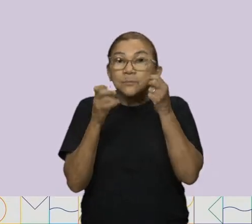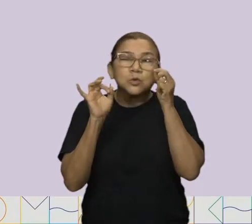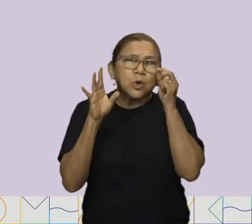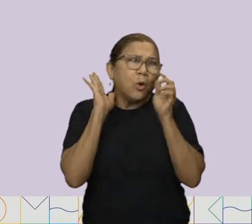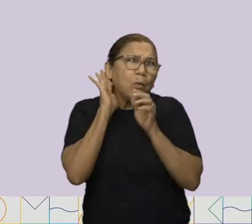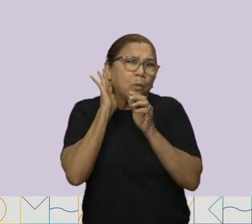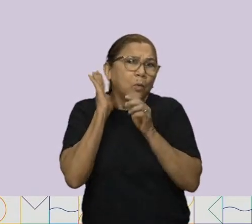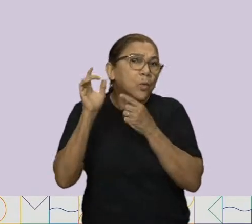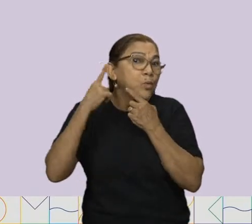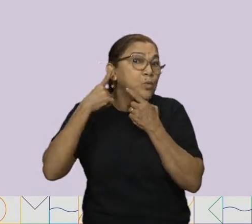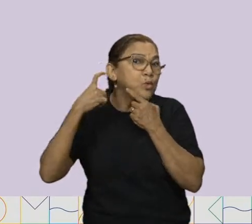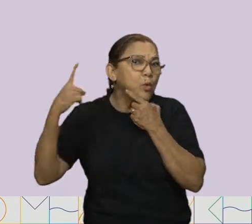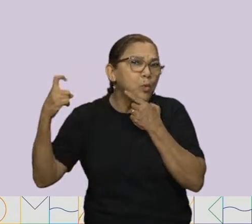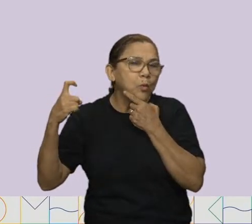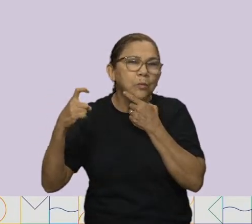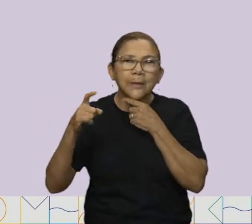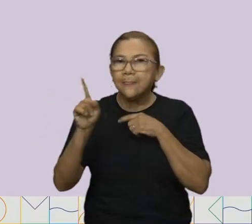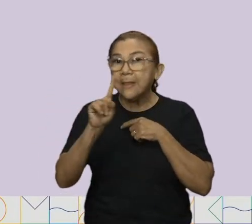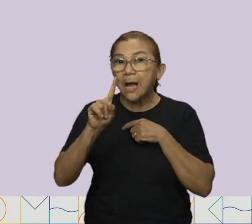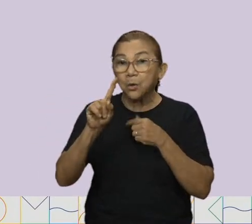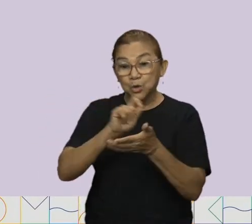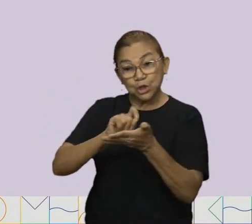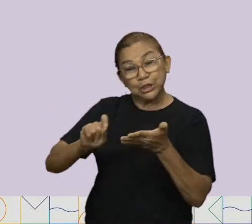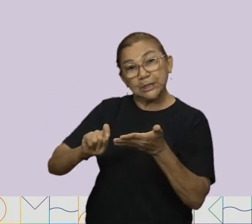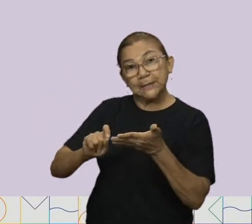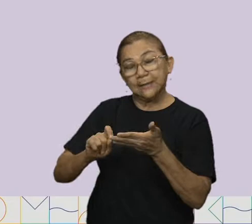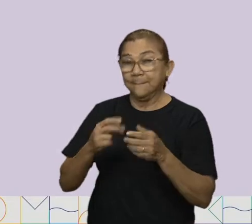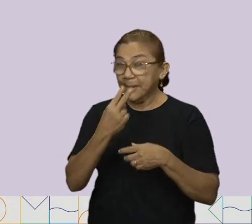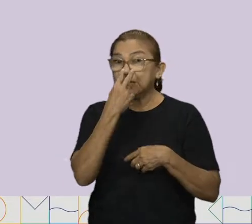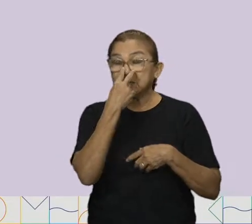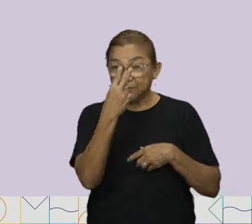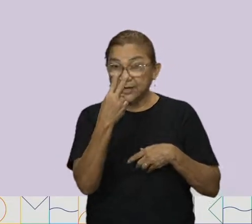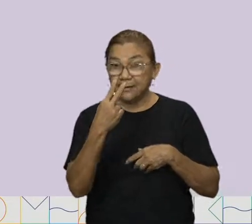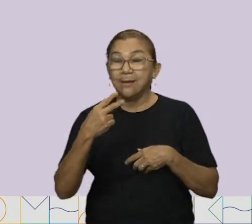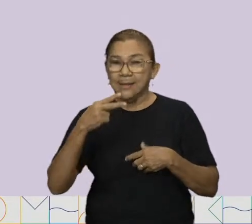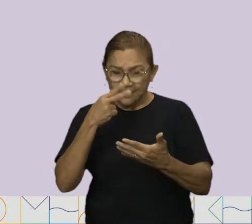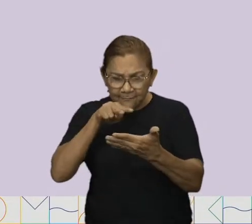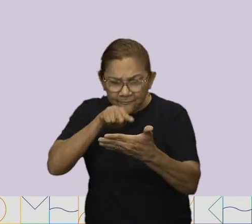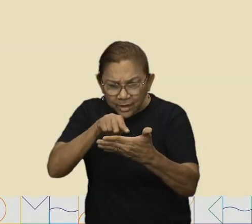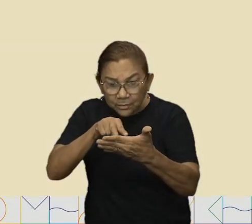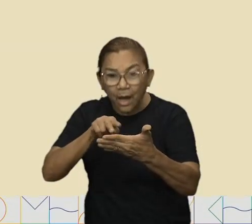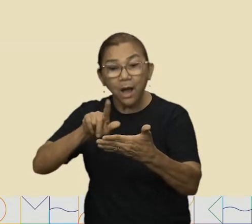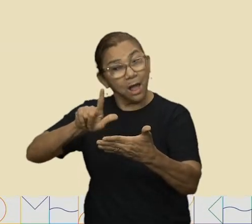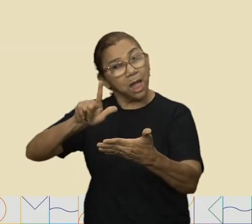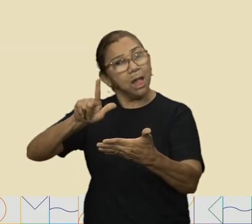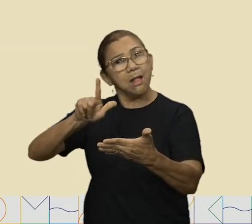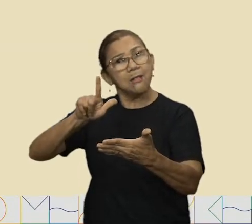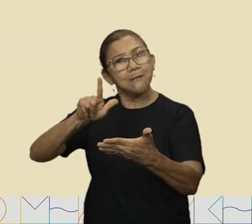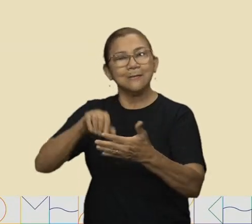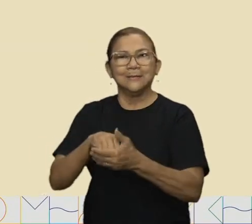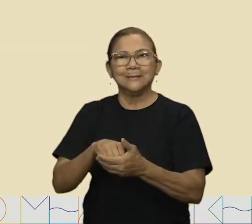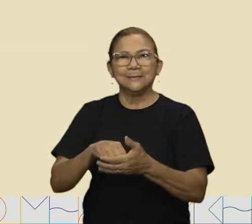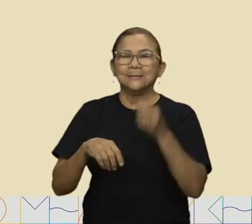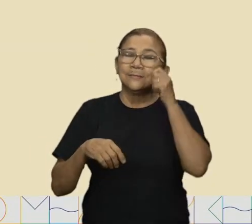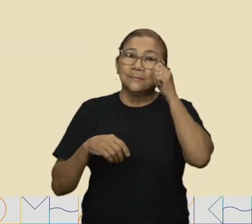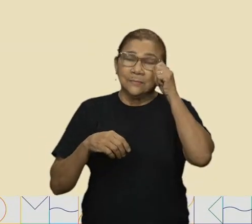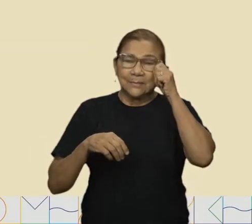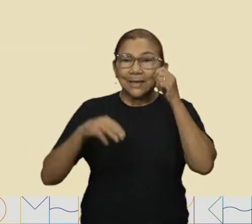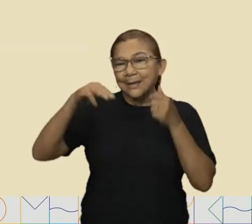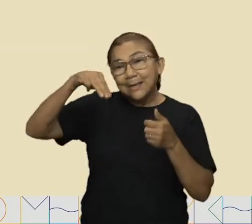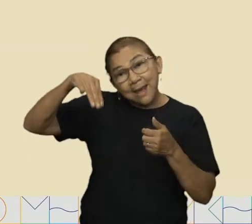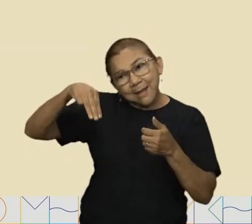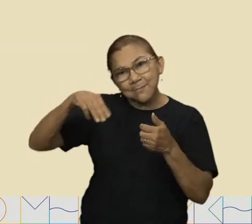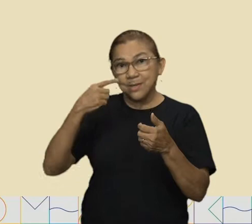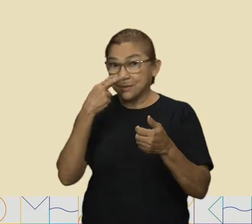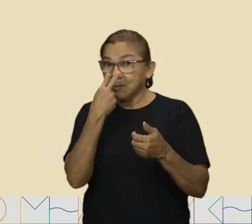olhar para a escrita, lógico, evidentemente que a gente vai ver a letra M e a letra L, certo? Vamos lá. Vale lembrar que as vogais